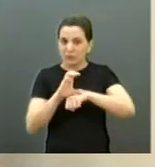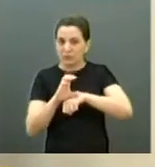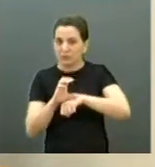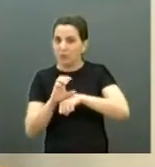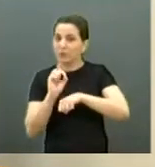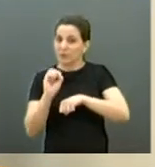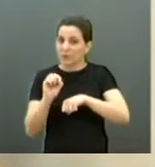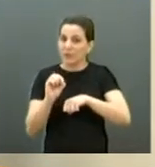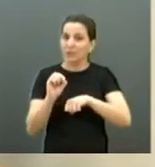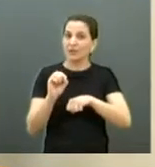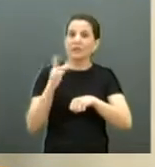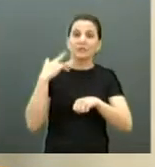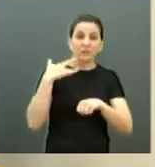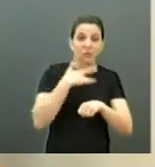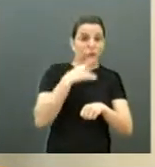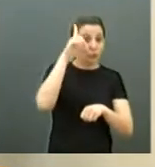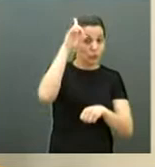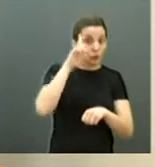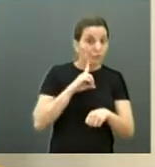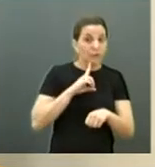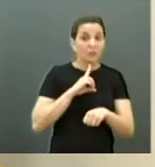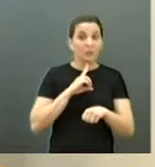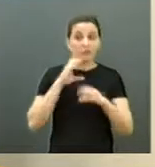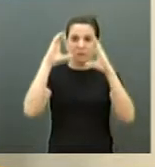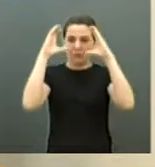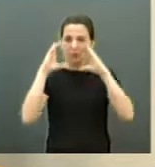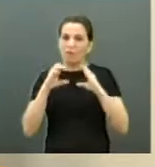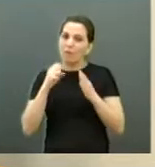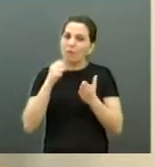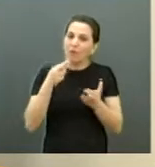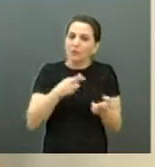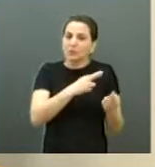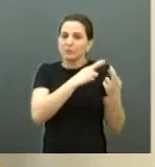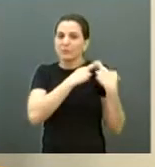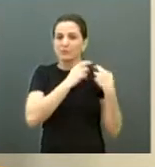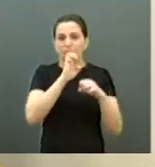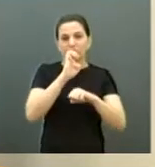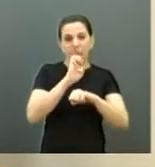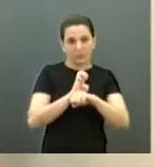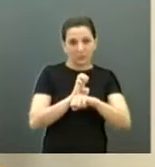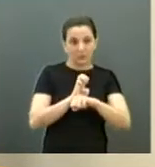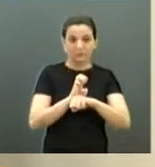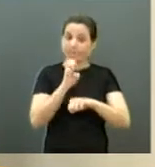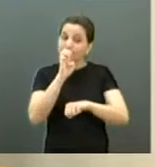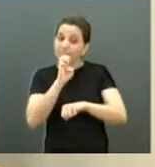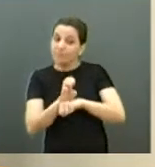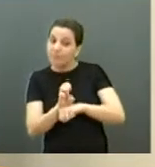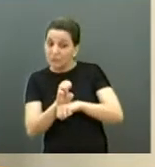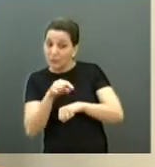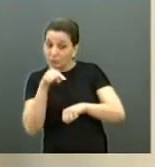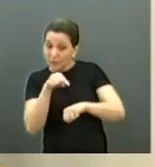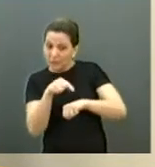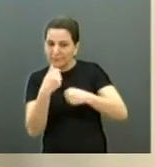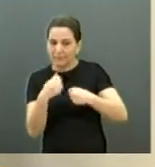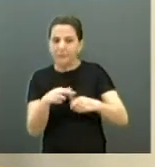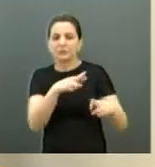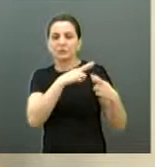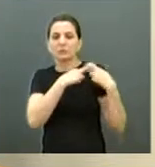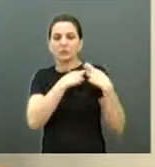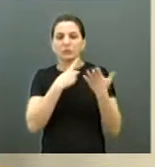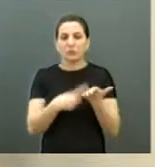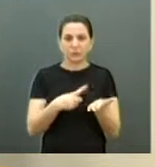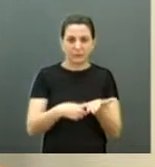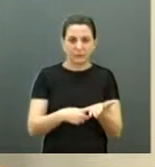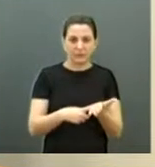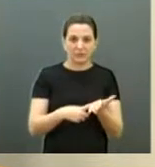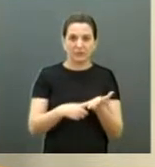que a saúde é direito do cidadão e dever do estado o estado tem que cumprir com a sua obrigação uma pessoa que está com a